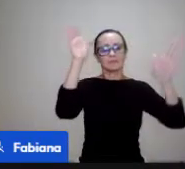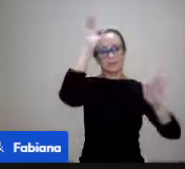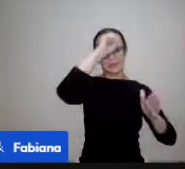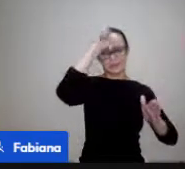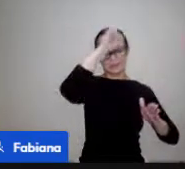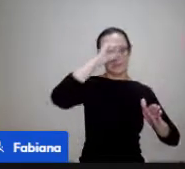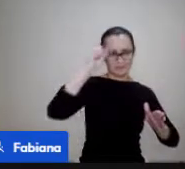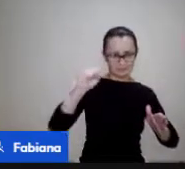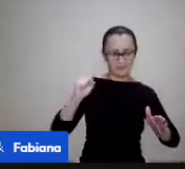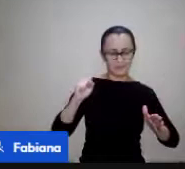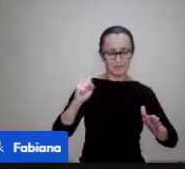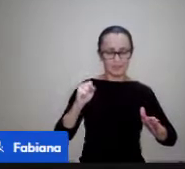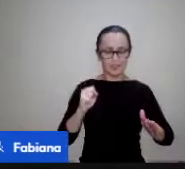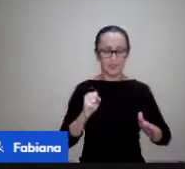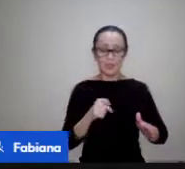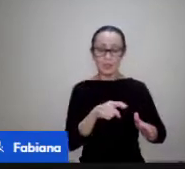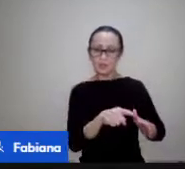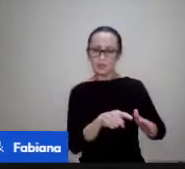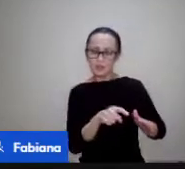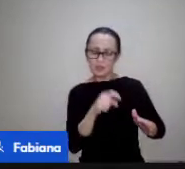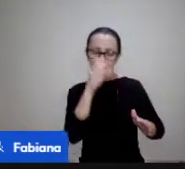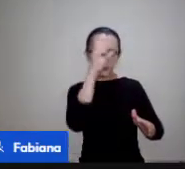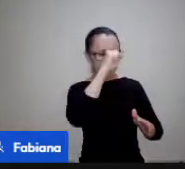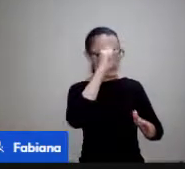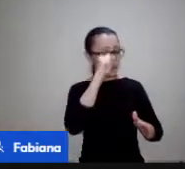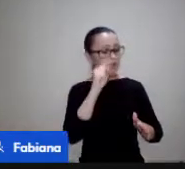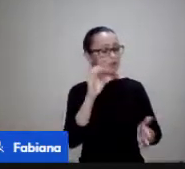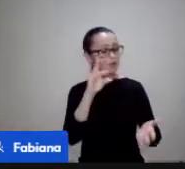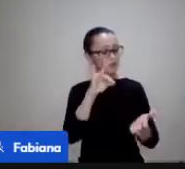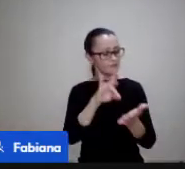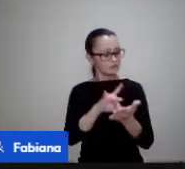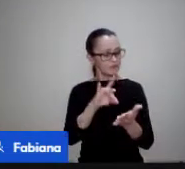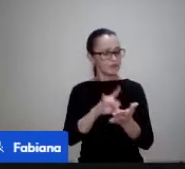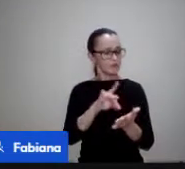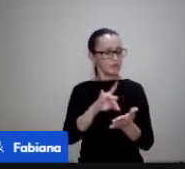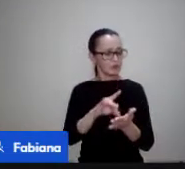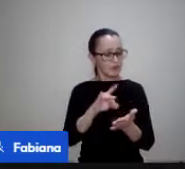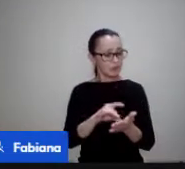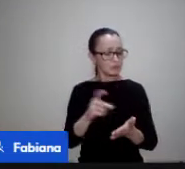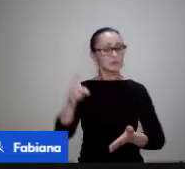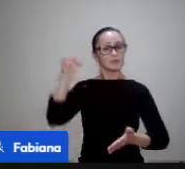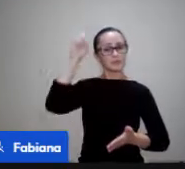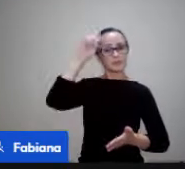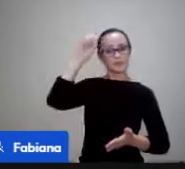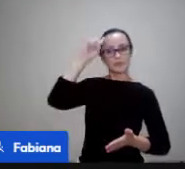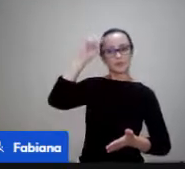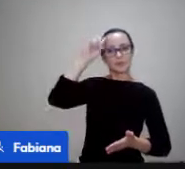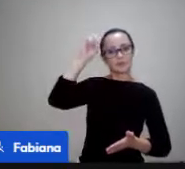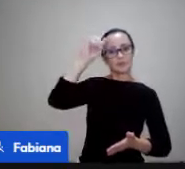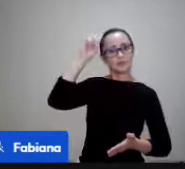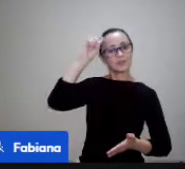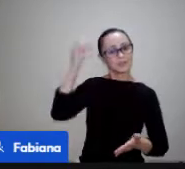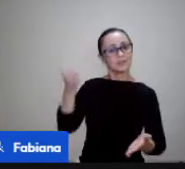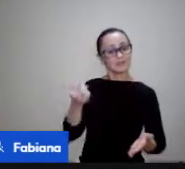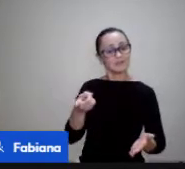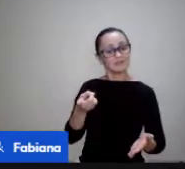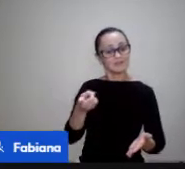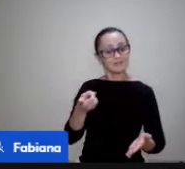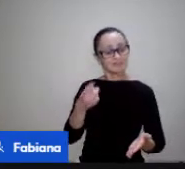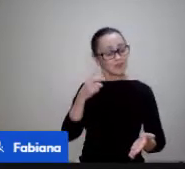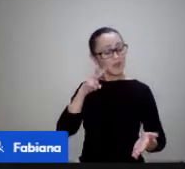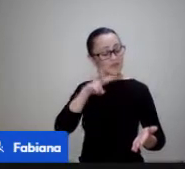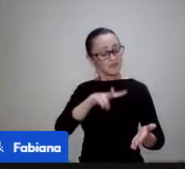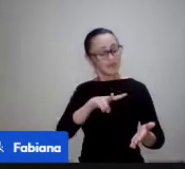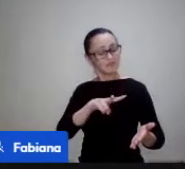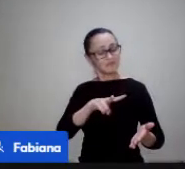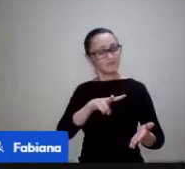está utilizando em sala de aula tem sentido na vida cotidiana dele, por exemplo. Certo? Pode passar, por favor.